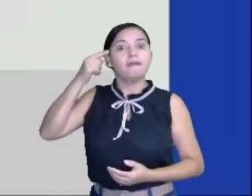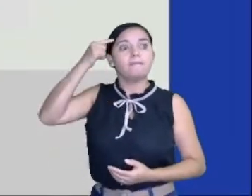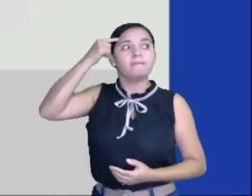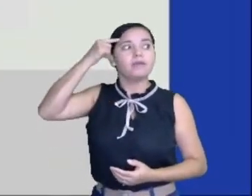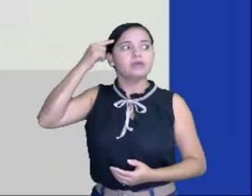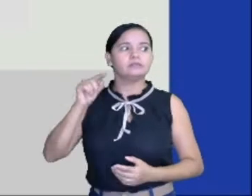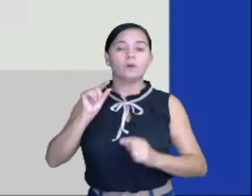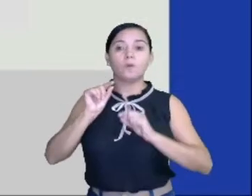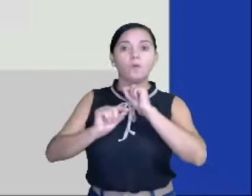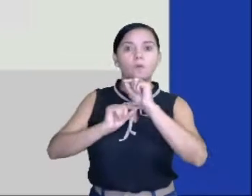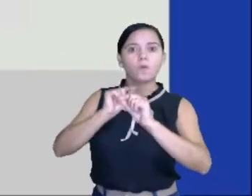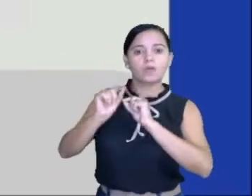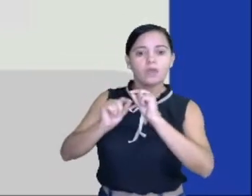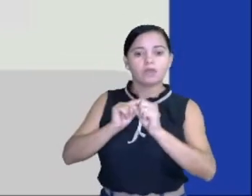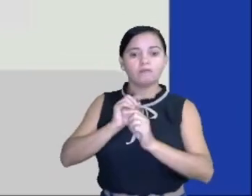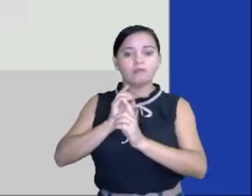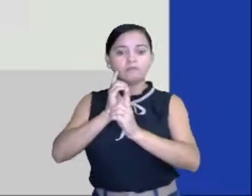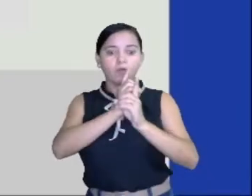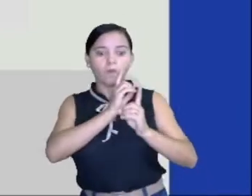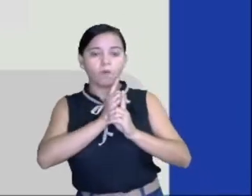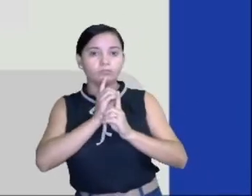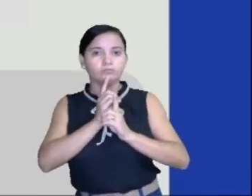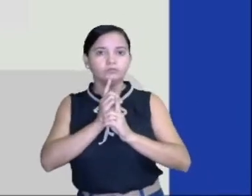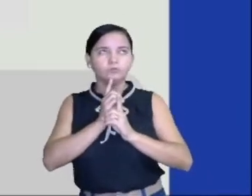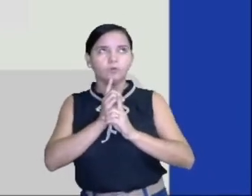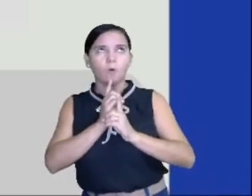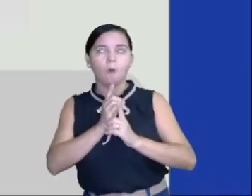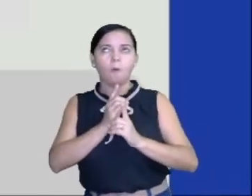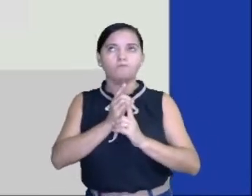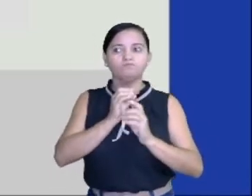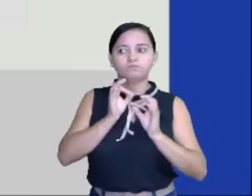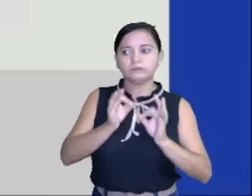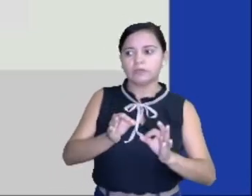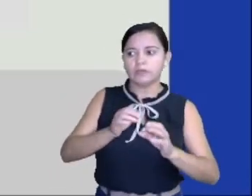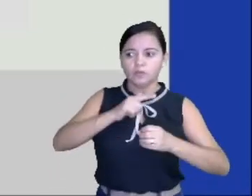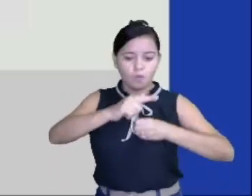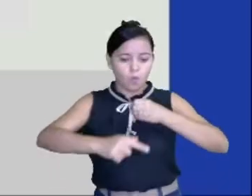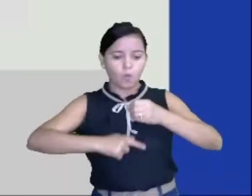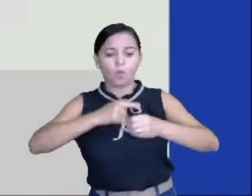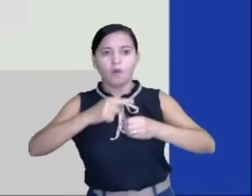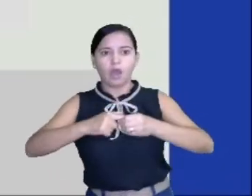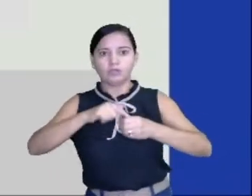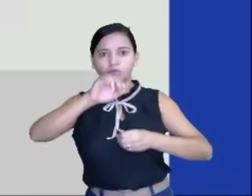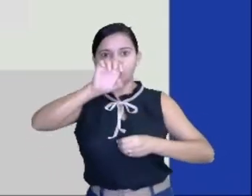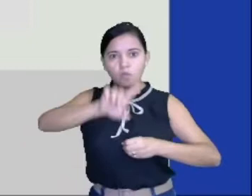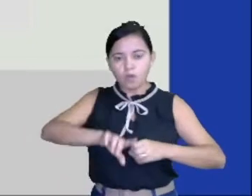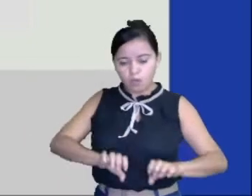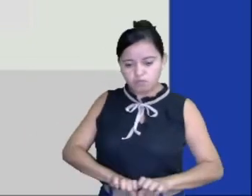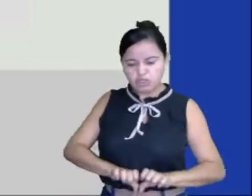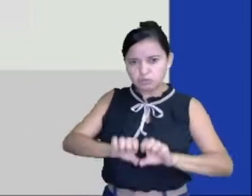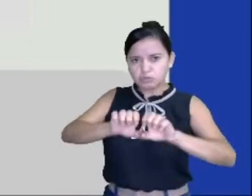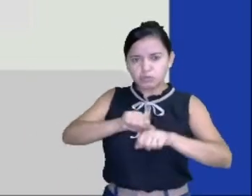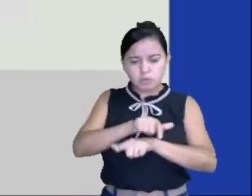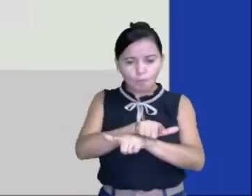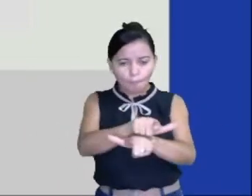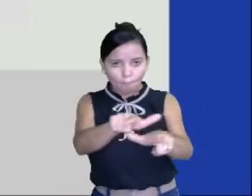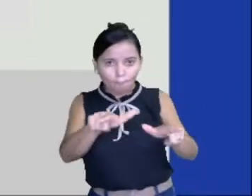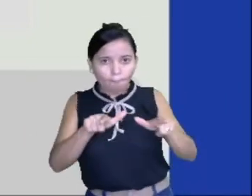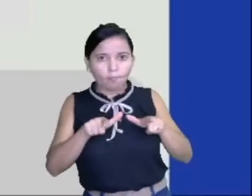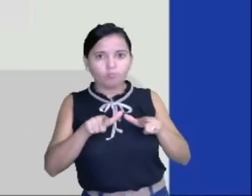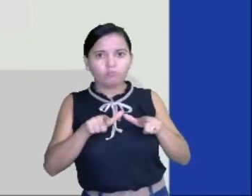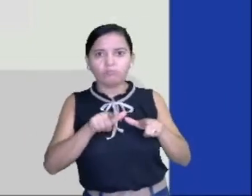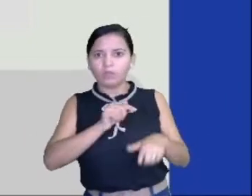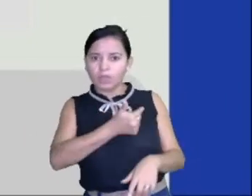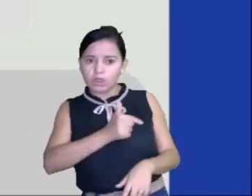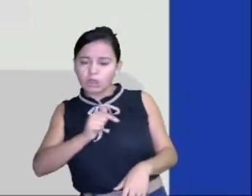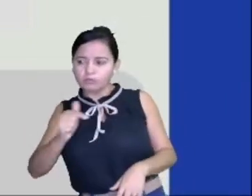visão aí. Qual foram as conclusões de Rutherford? O átomo é uma estrutura praticamente vazia e não